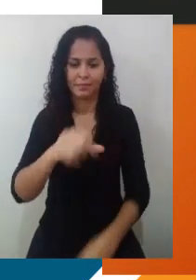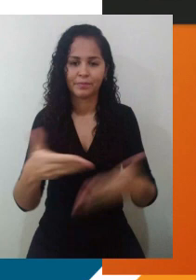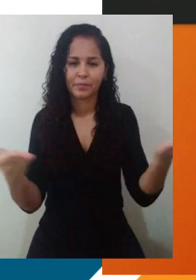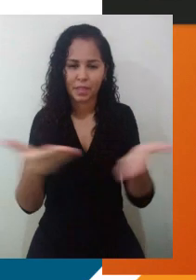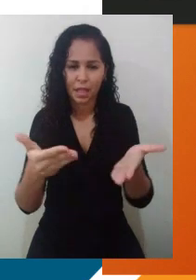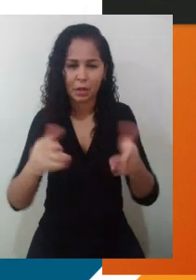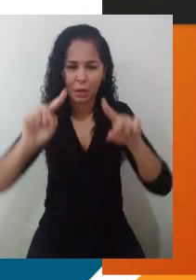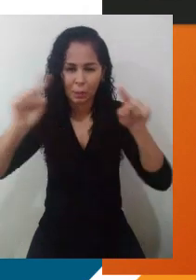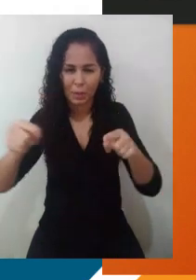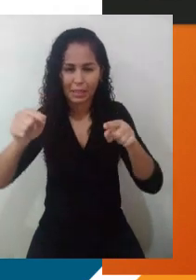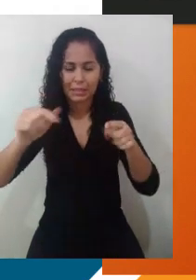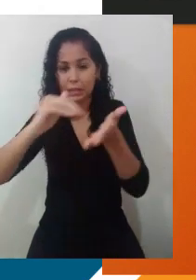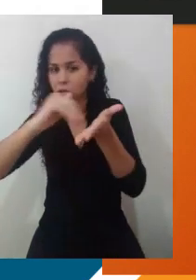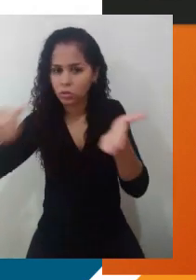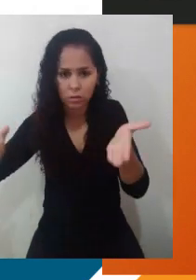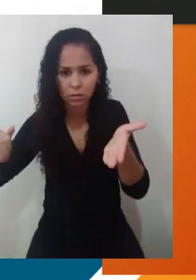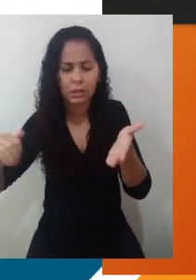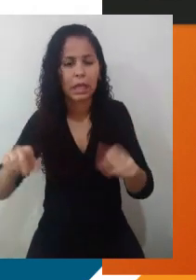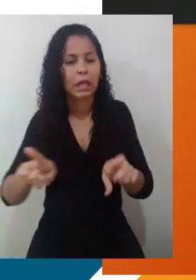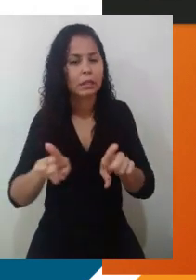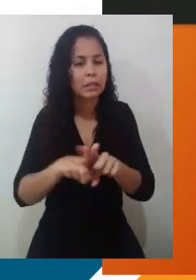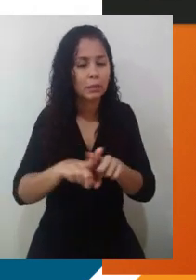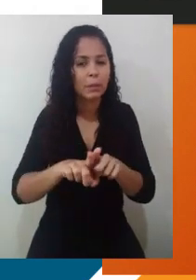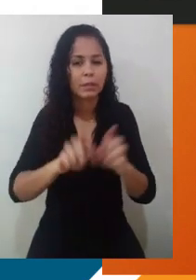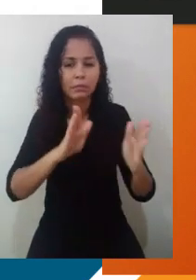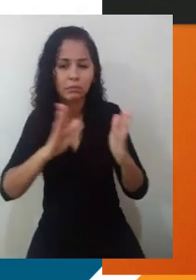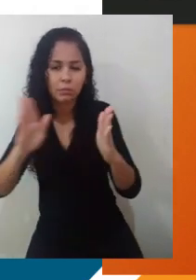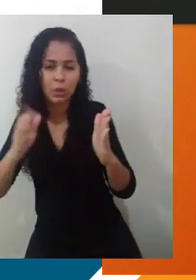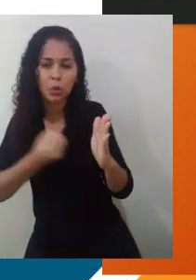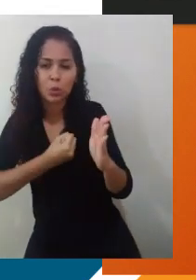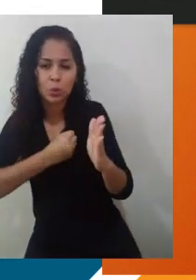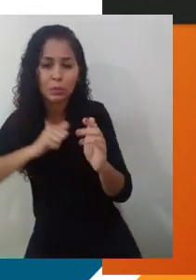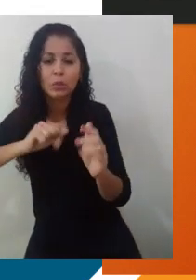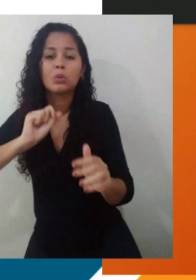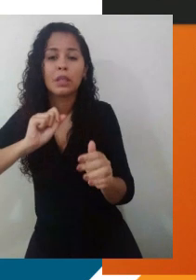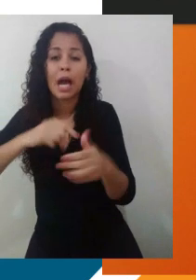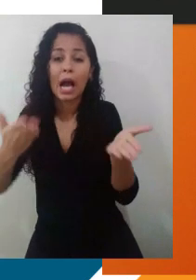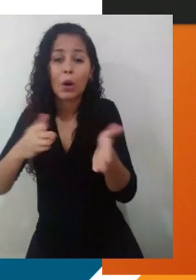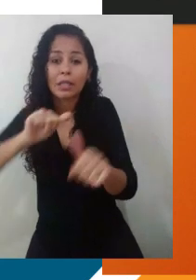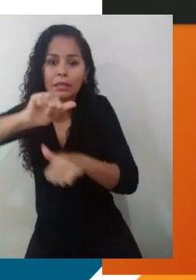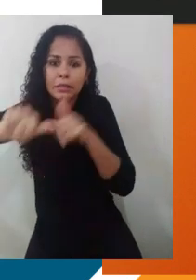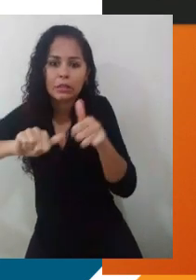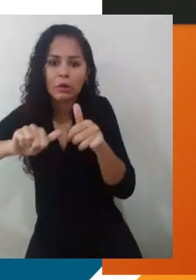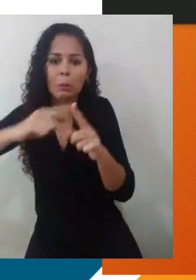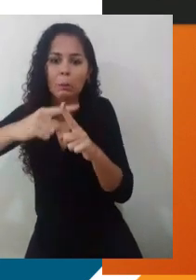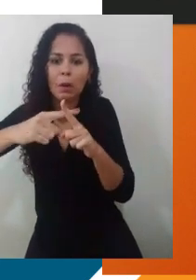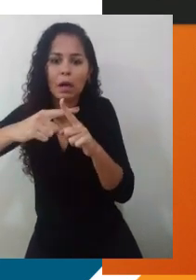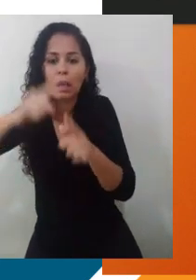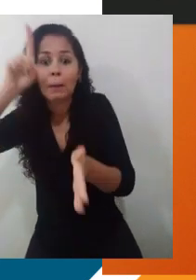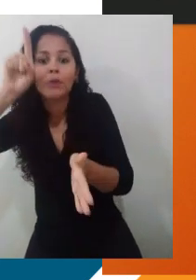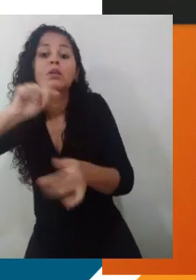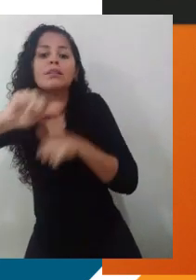S. Vamos agora tirar os parênteses e todos os números do segundo bloco vão passar a ter sinal